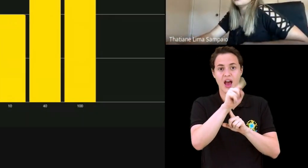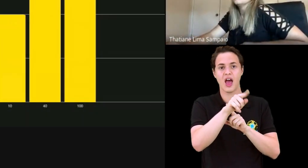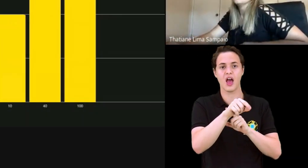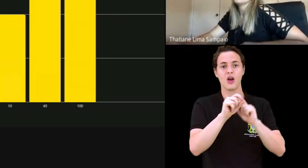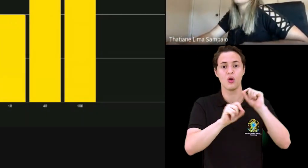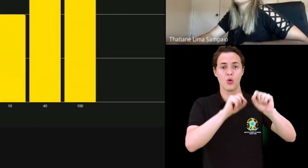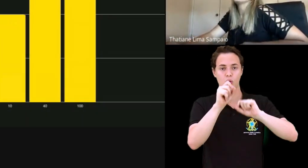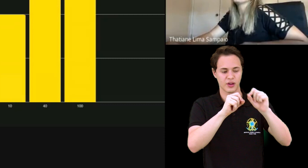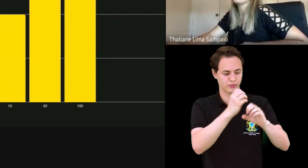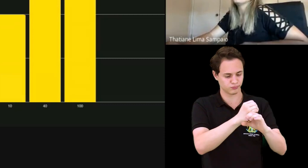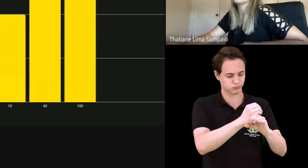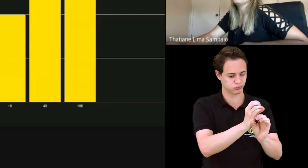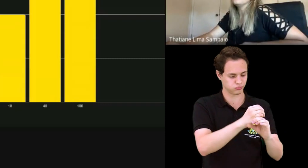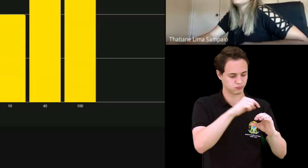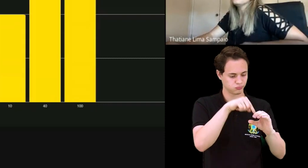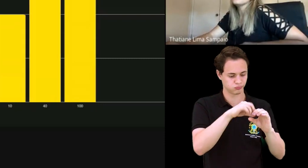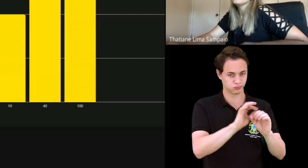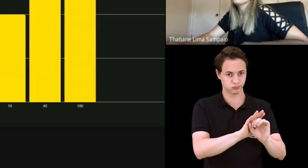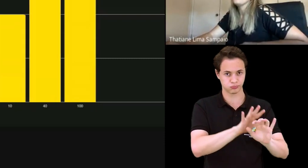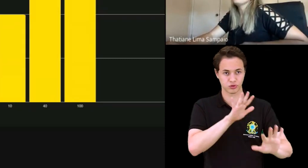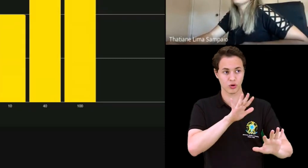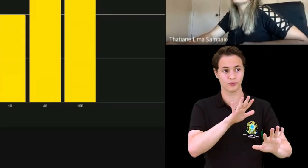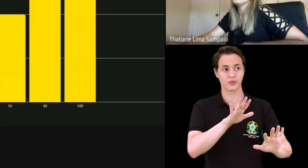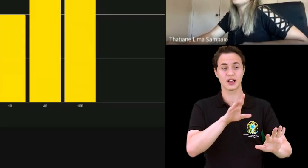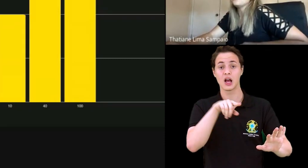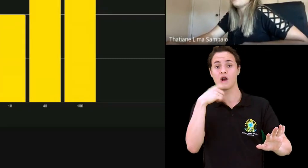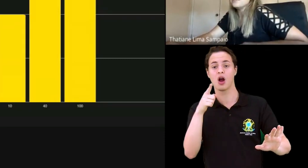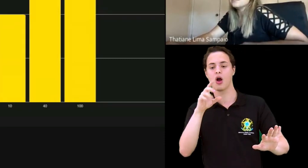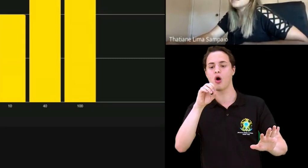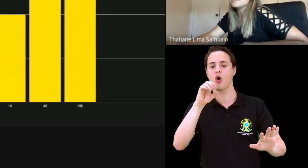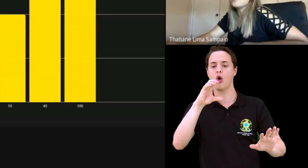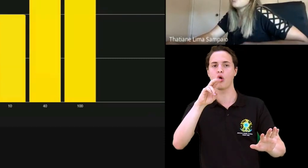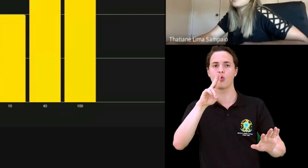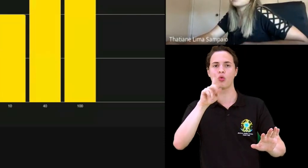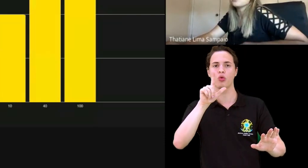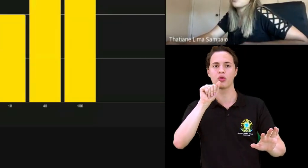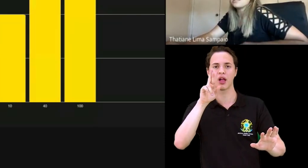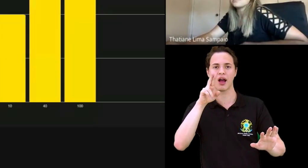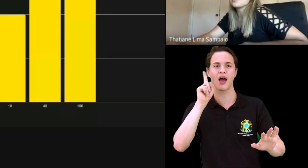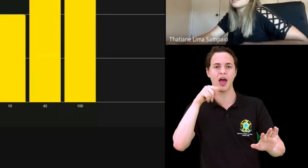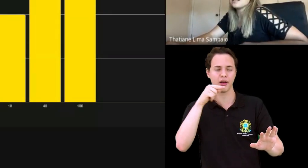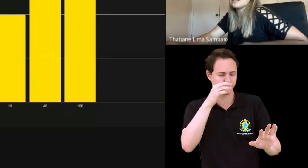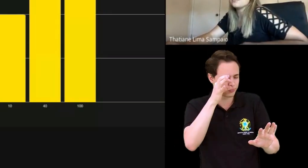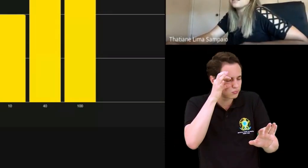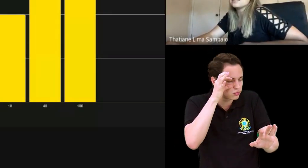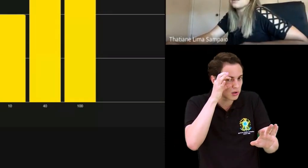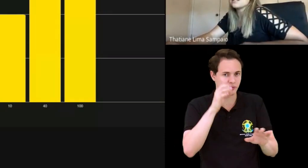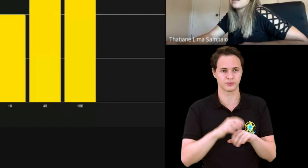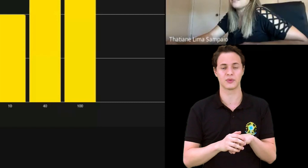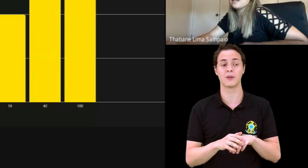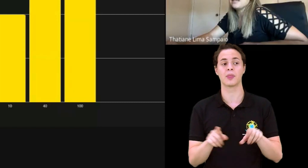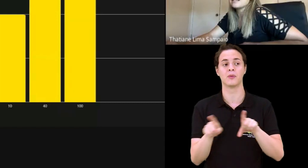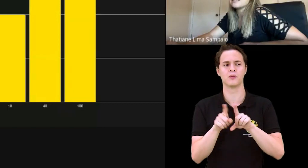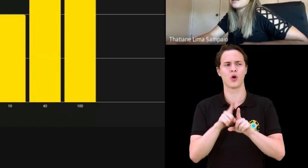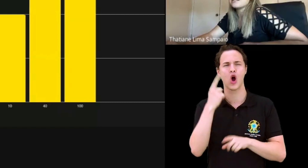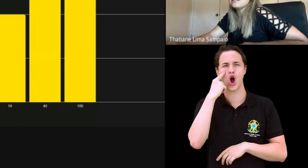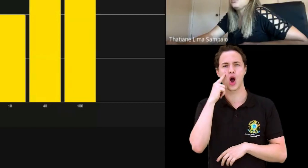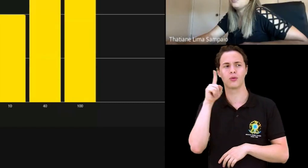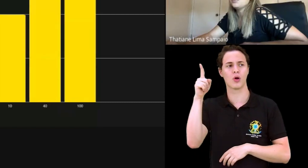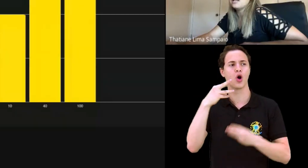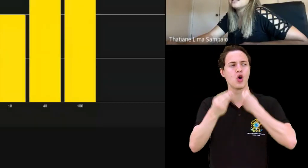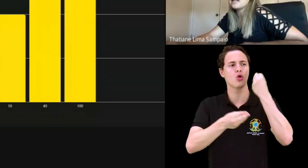olhos. Com aumento de 40 vezes, com aumento de 100 vezes e com aumento de 400 vezes, você consegue ver aqui as